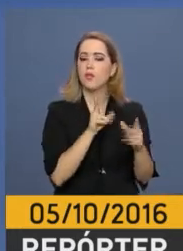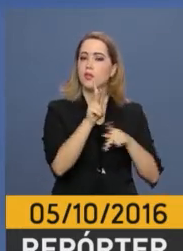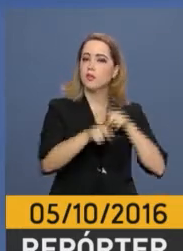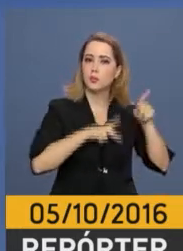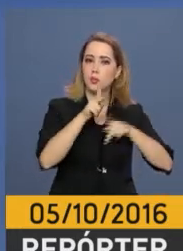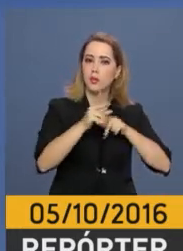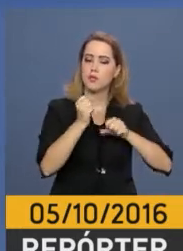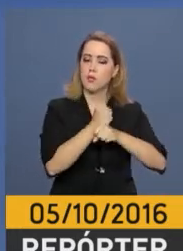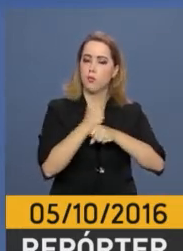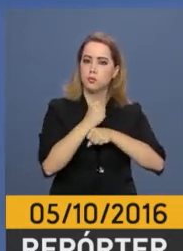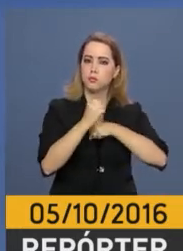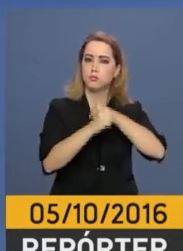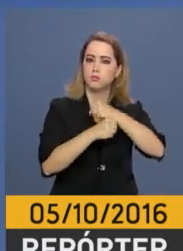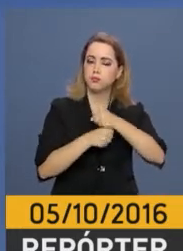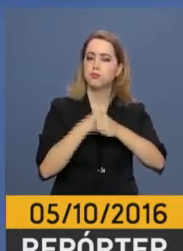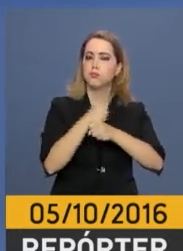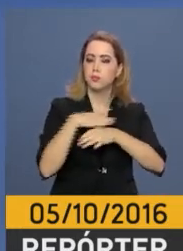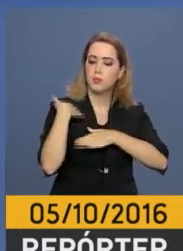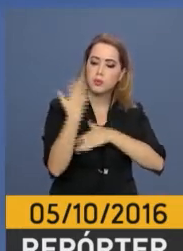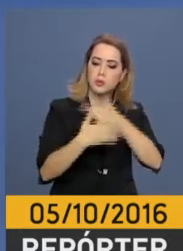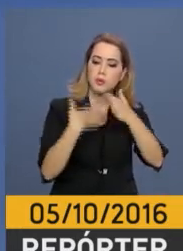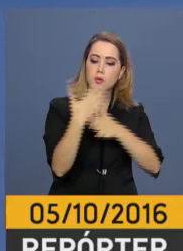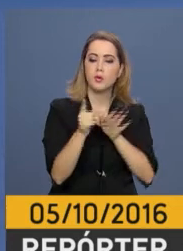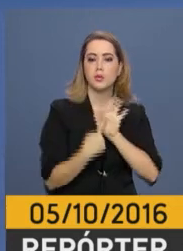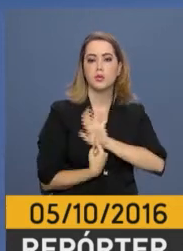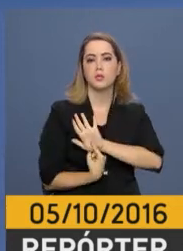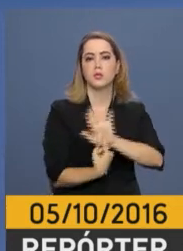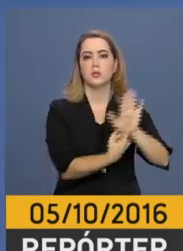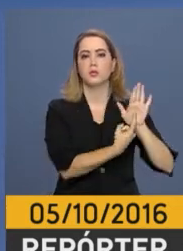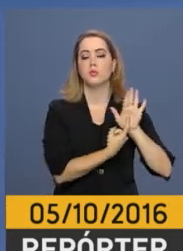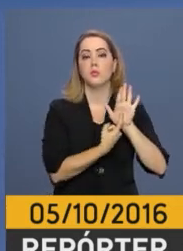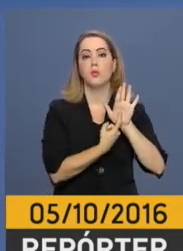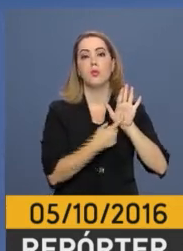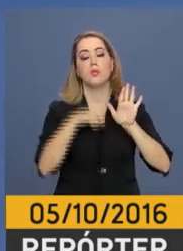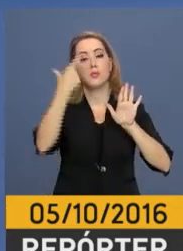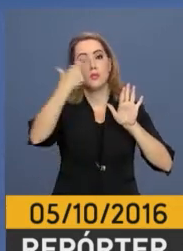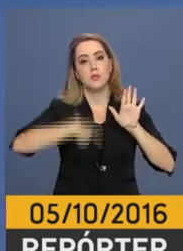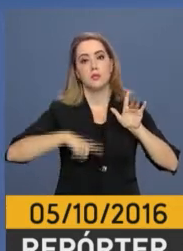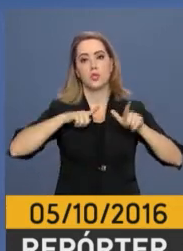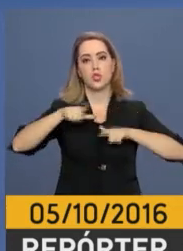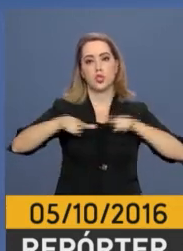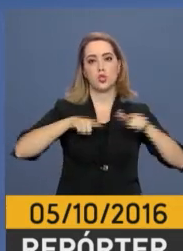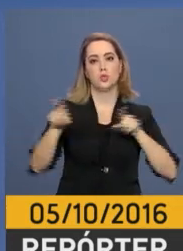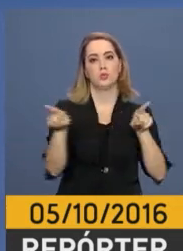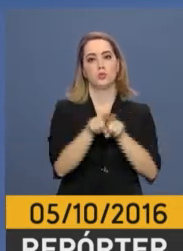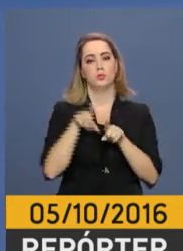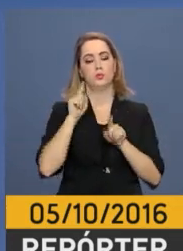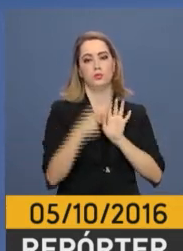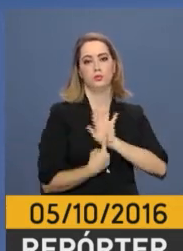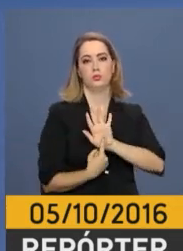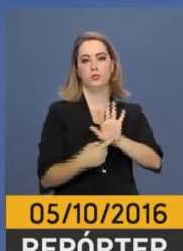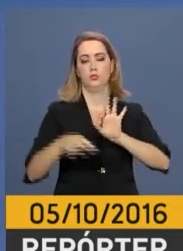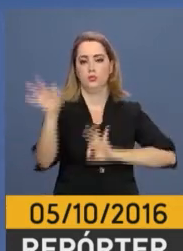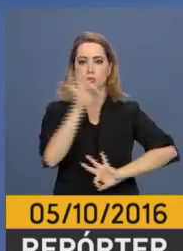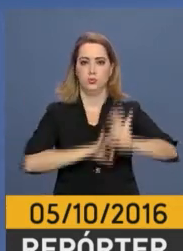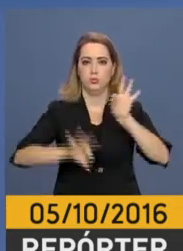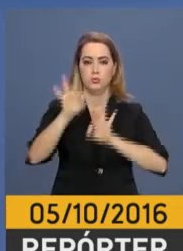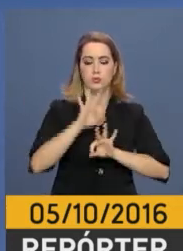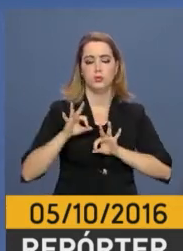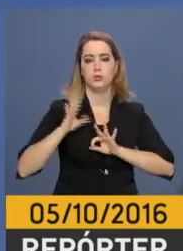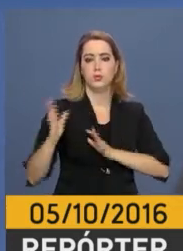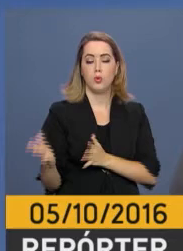ano mostram que os a sáb lidades mais importantes e organismo muito cedo é